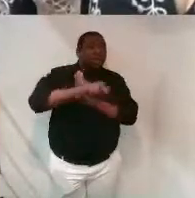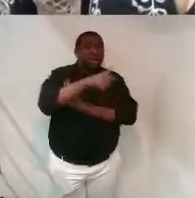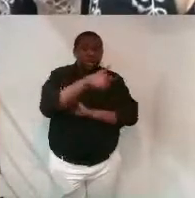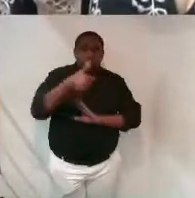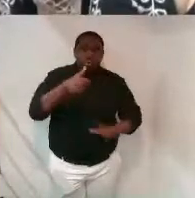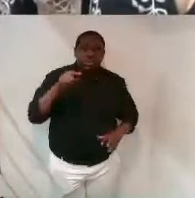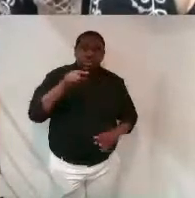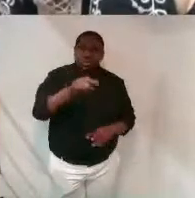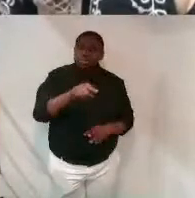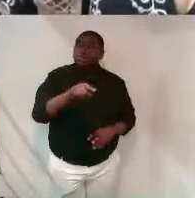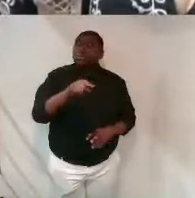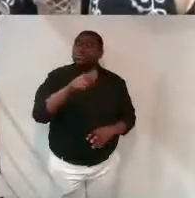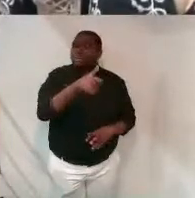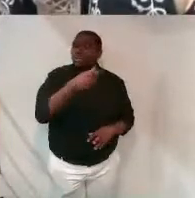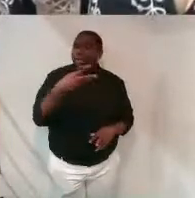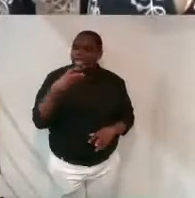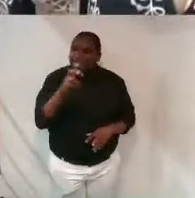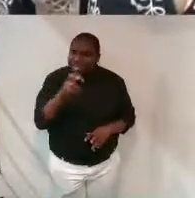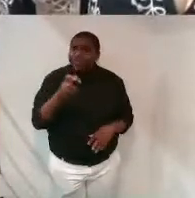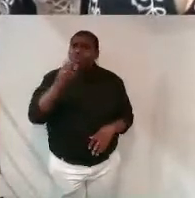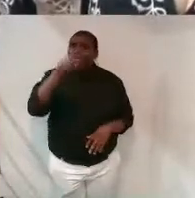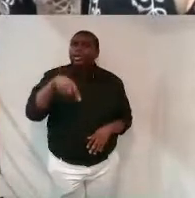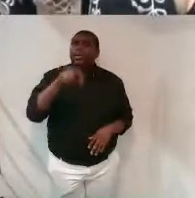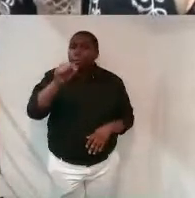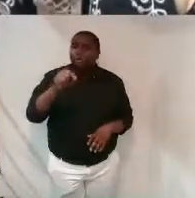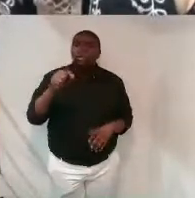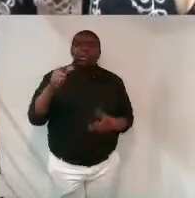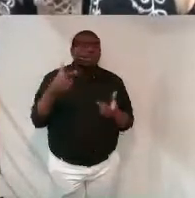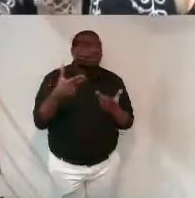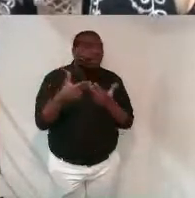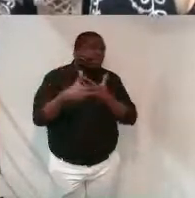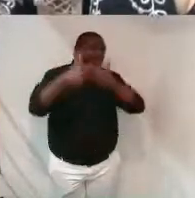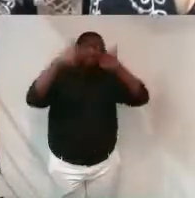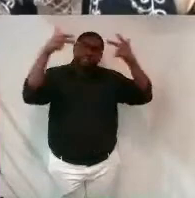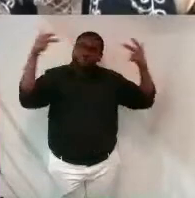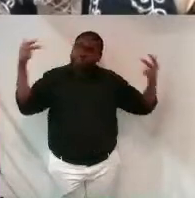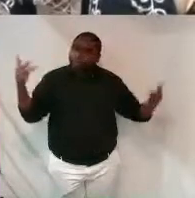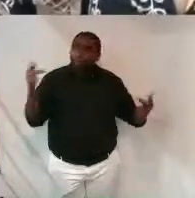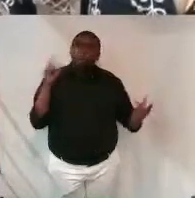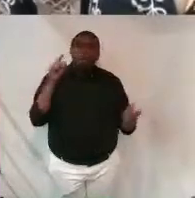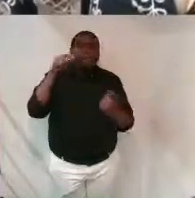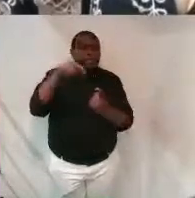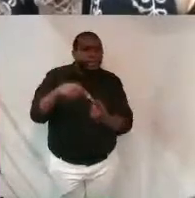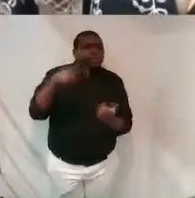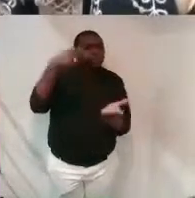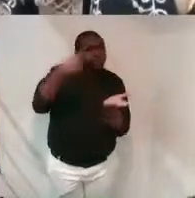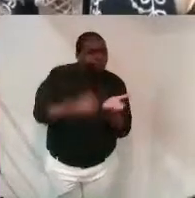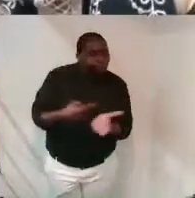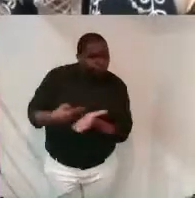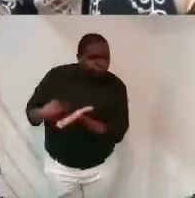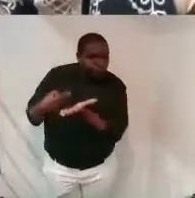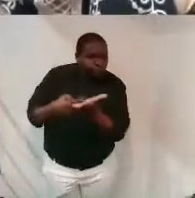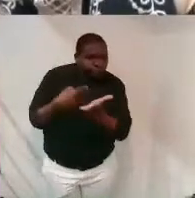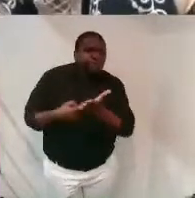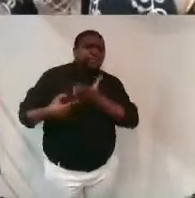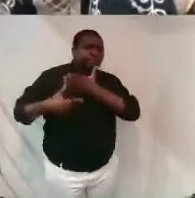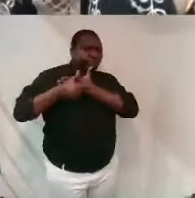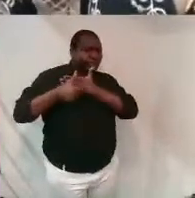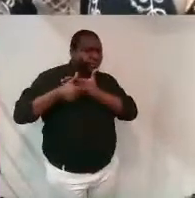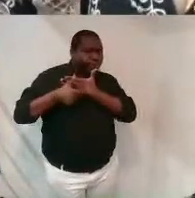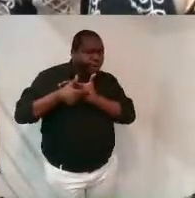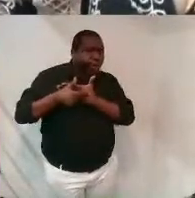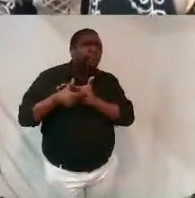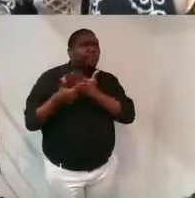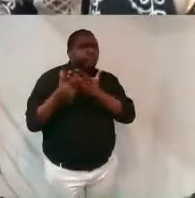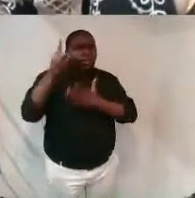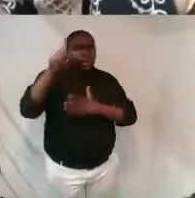11.445, um rol bastante abrangente dos objetivos e das atribuições que se alinham muito ao papel